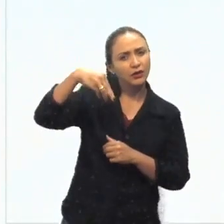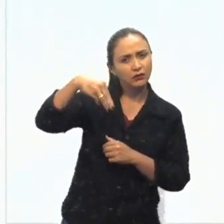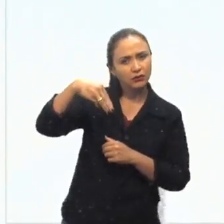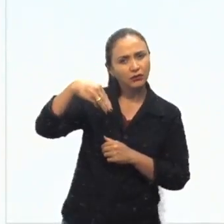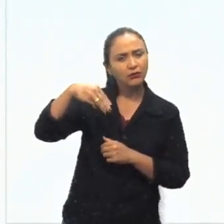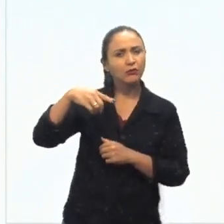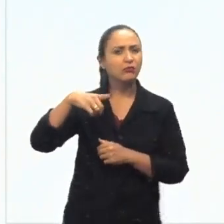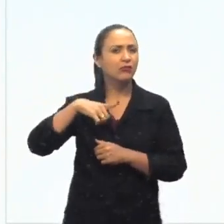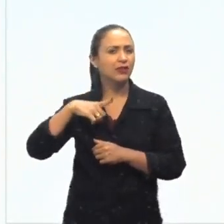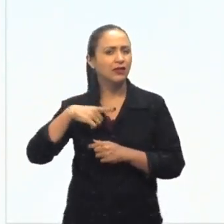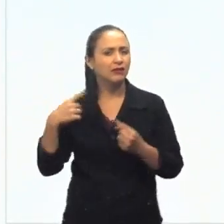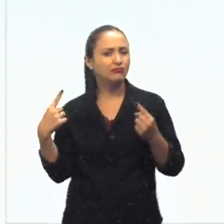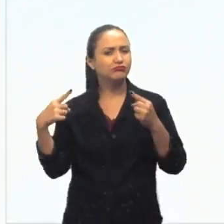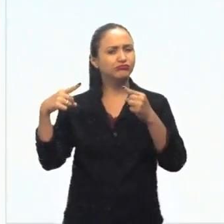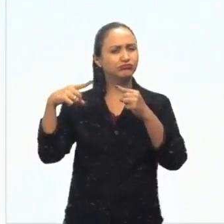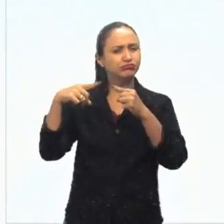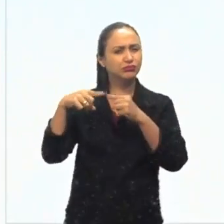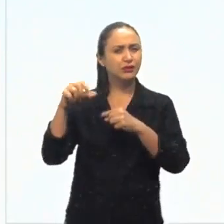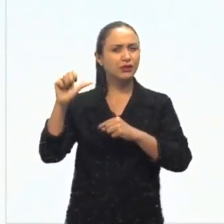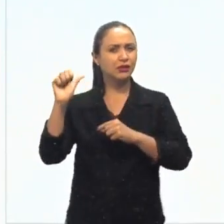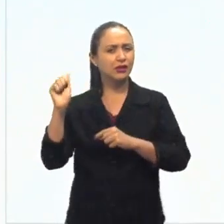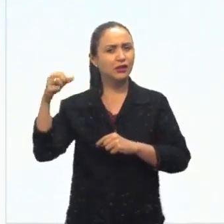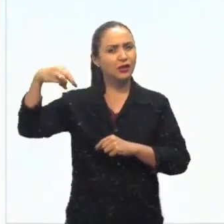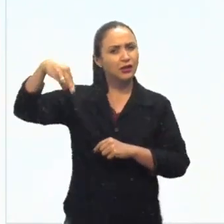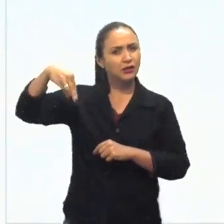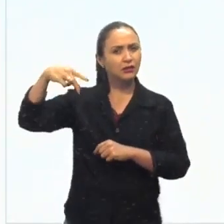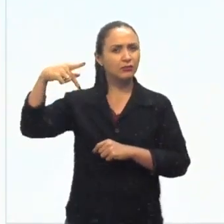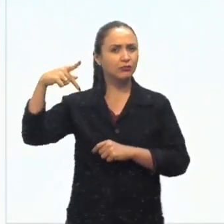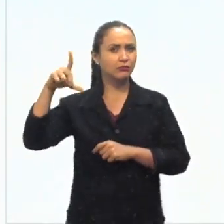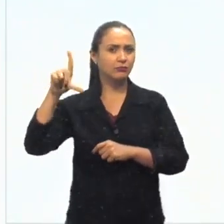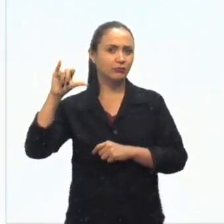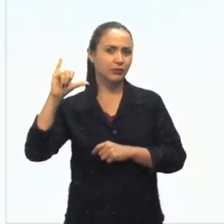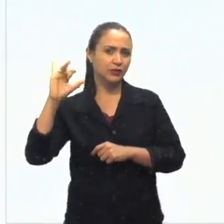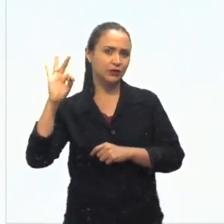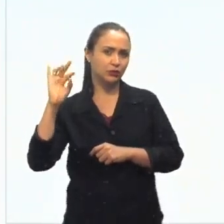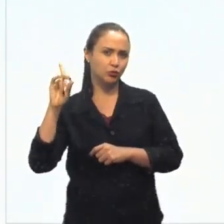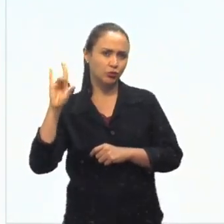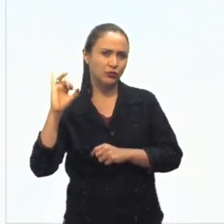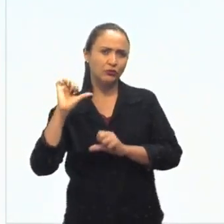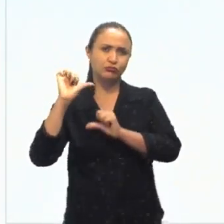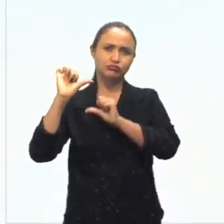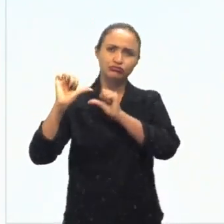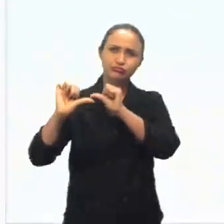da portadora ia variando lentamente.